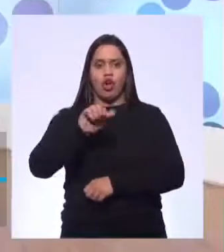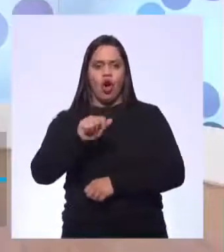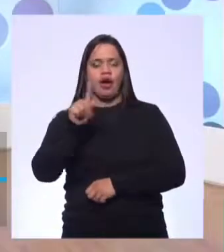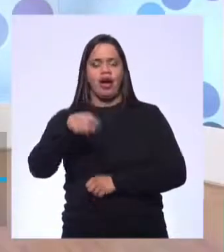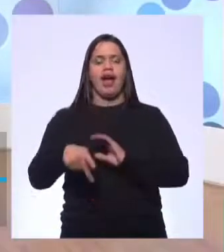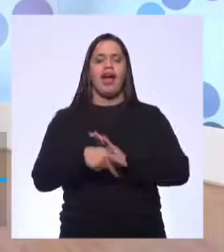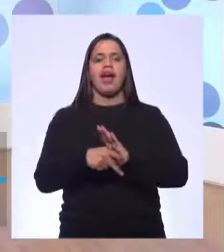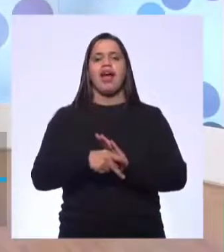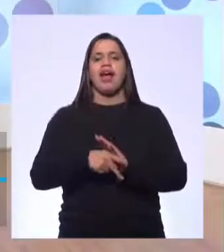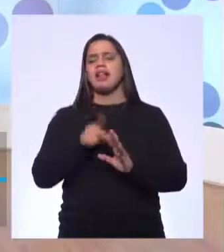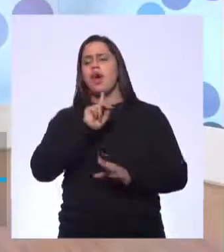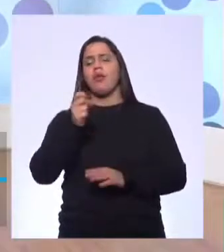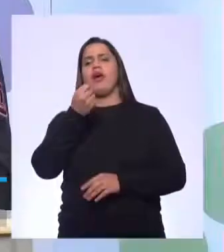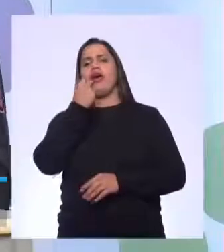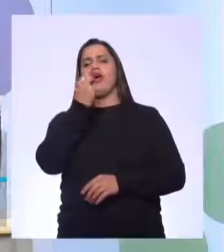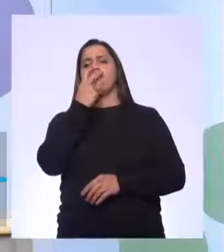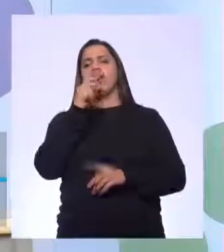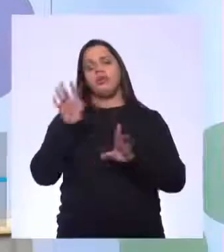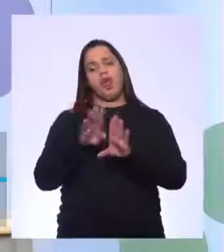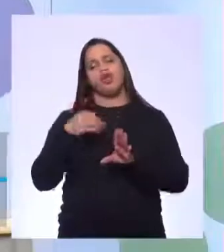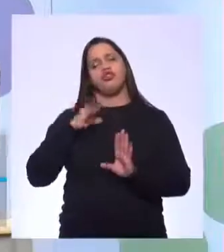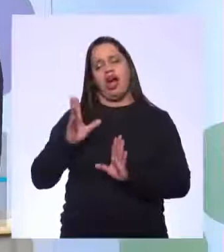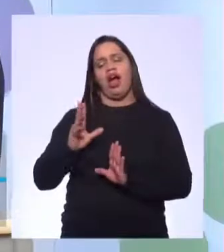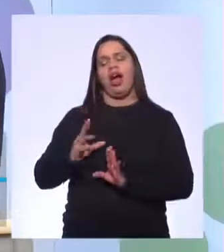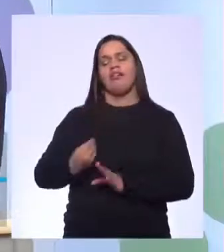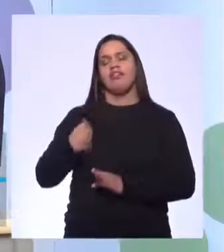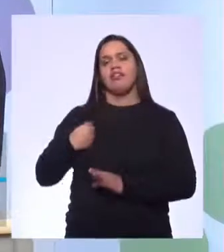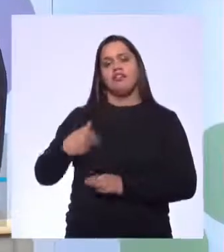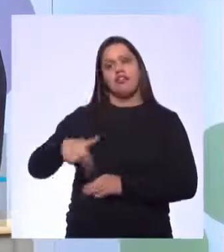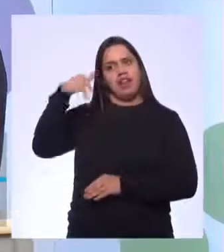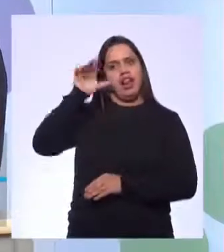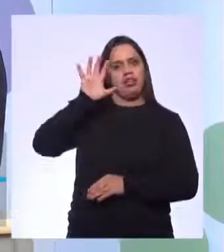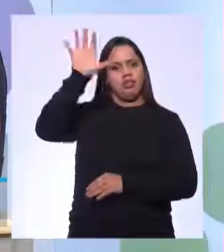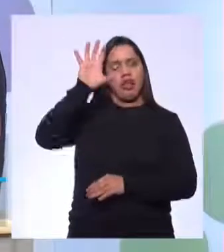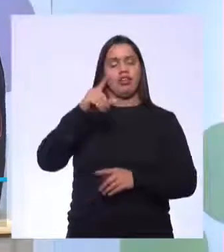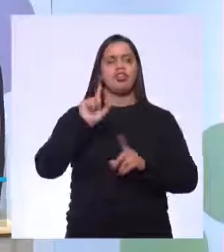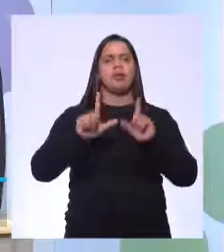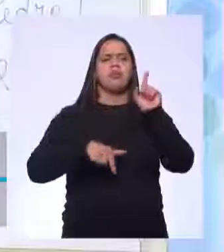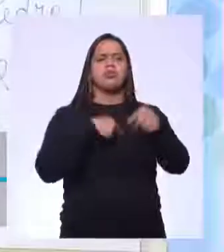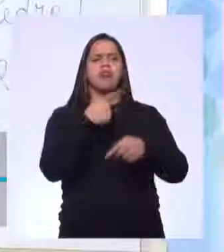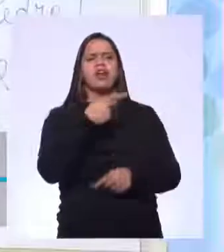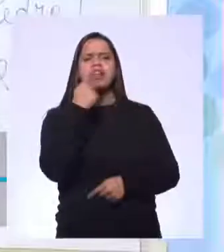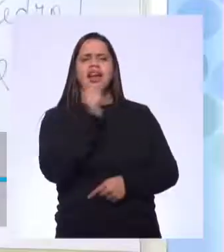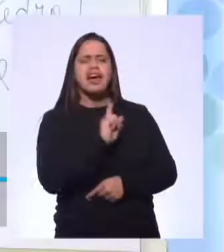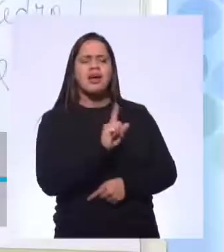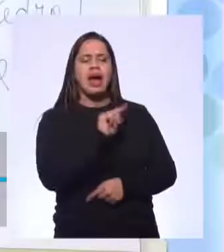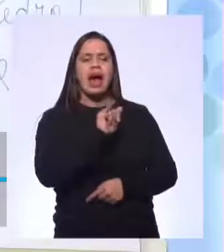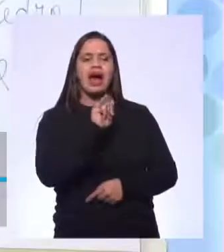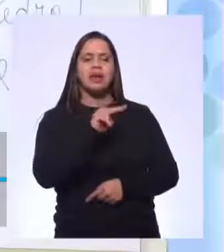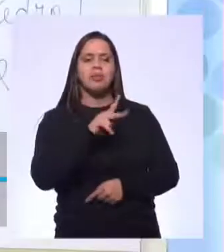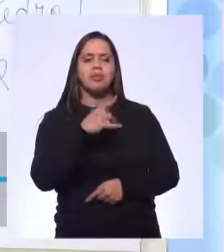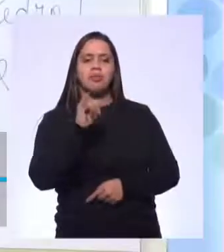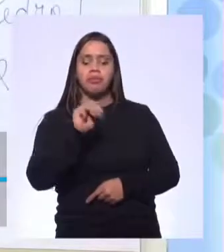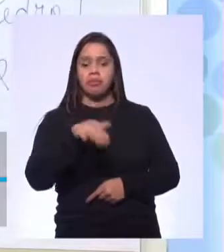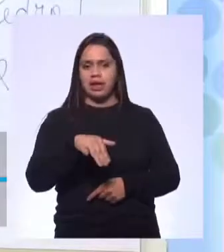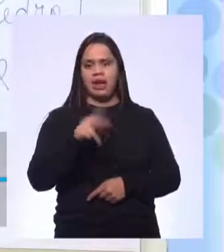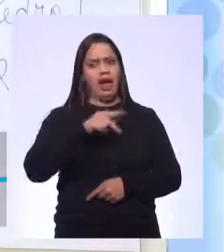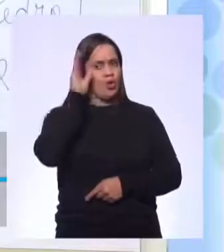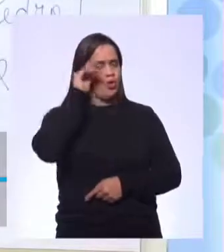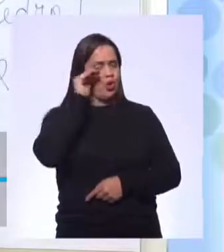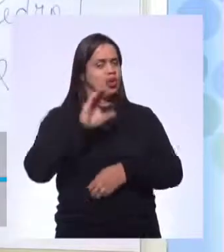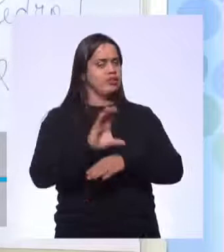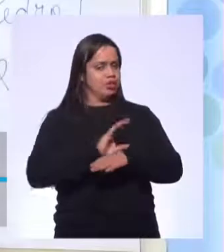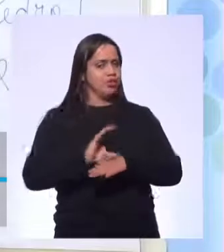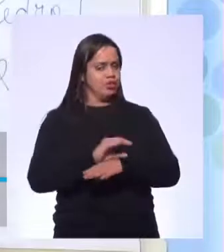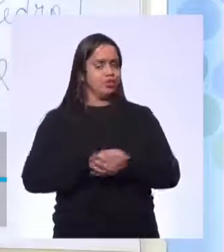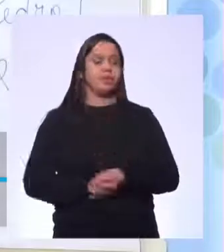é aipim, então essa Constituição é curiosa. É muito curiosa. Então, voto censitário, somente quem tinha uma